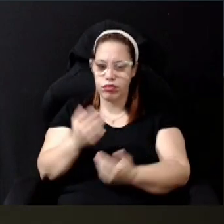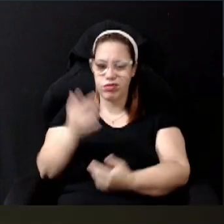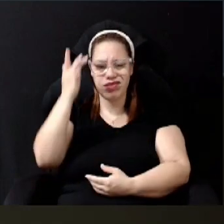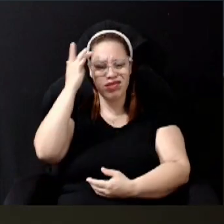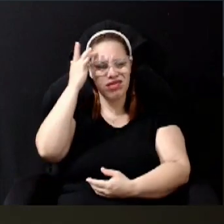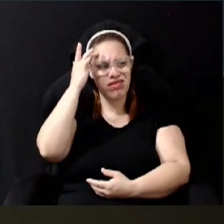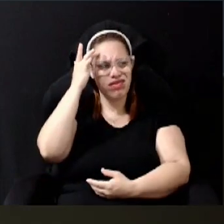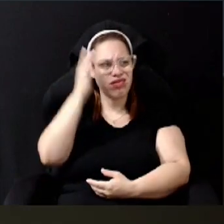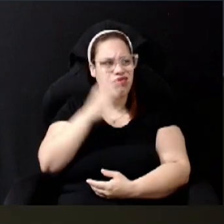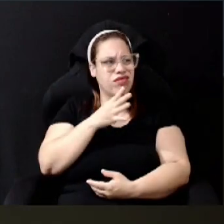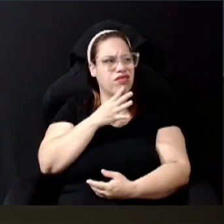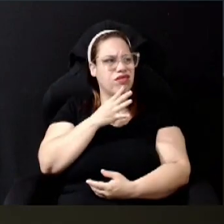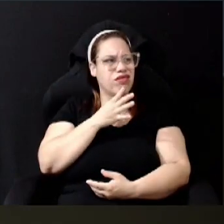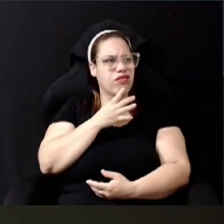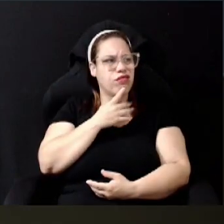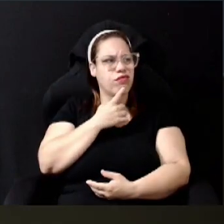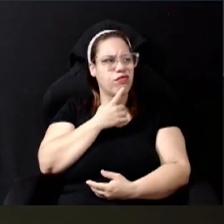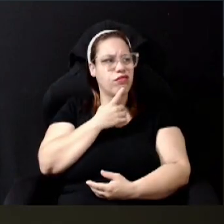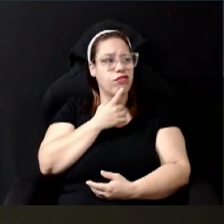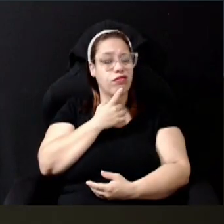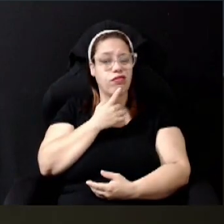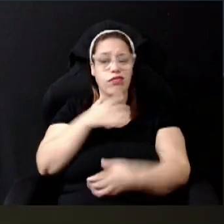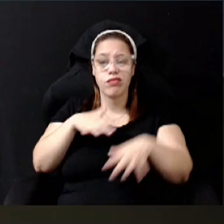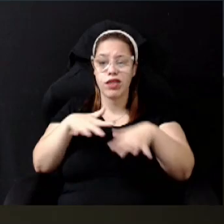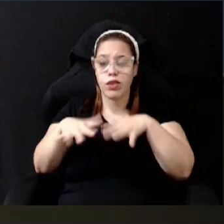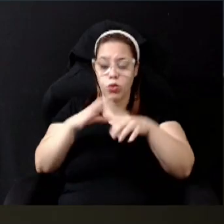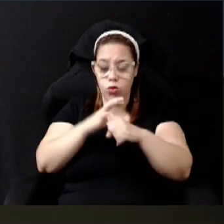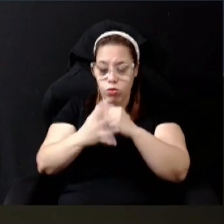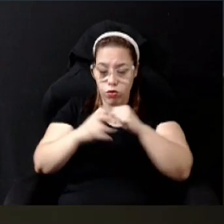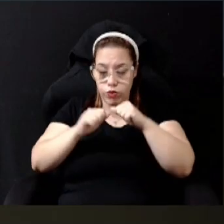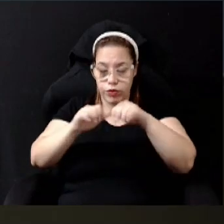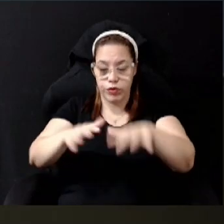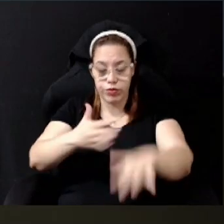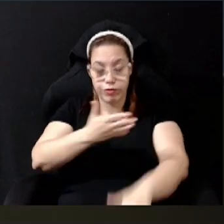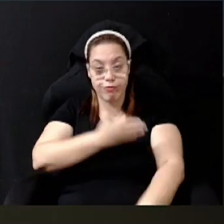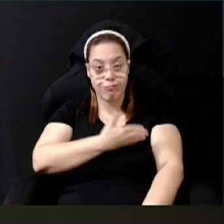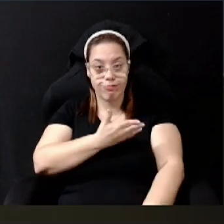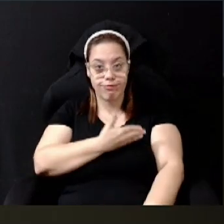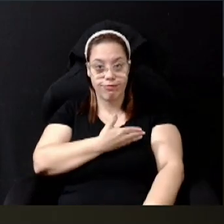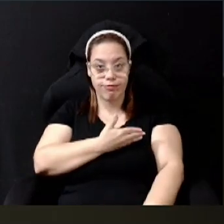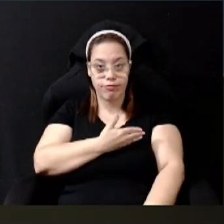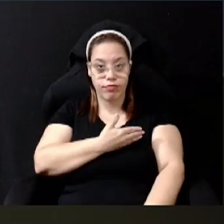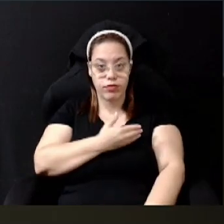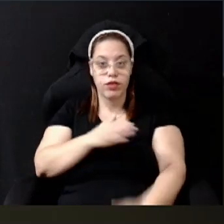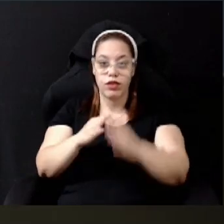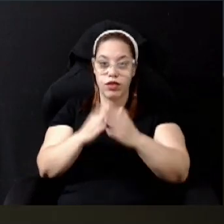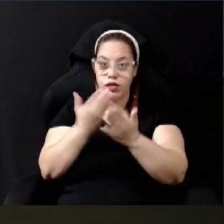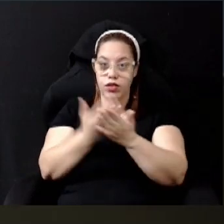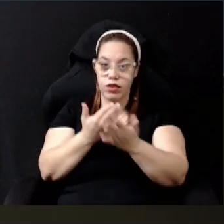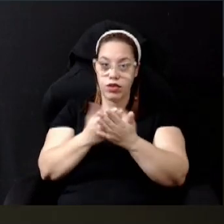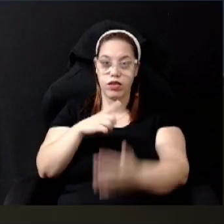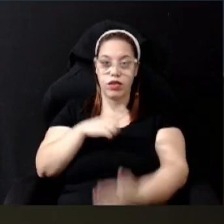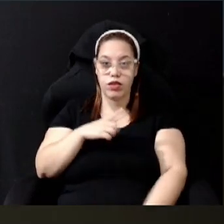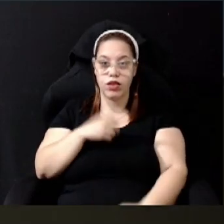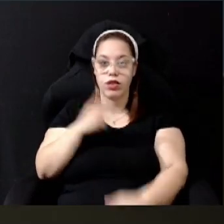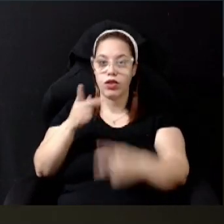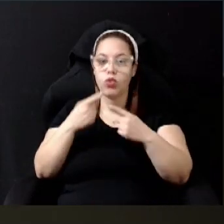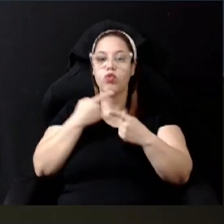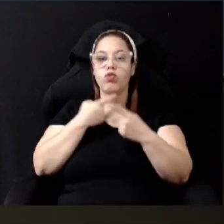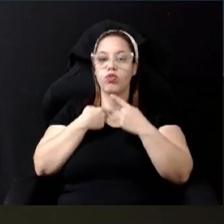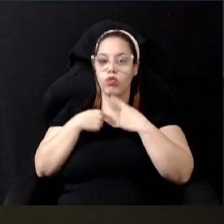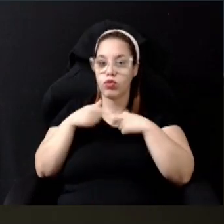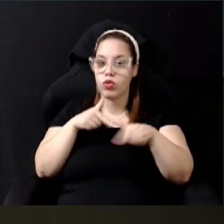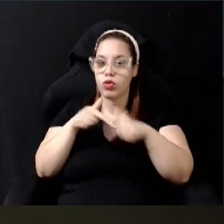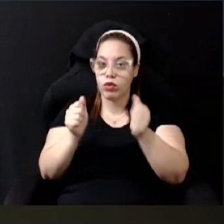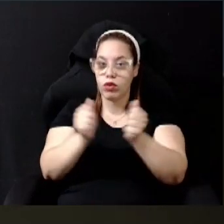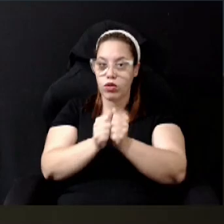estava. E aí, no meio da pandemia, um amigo já tinha uma escola, A gente já tinha o desejo de trabalhar junto e ele